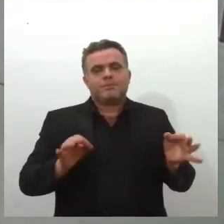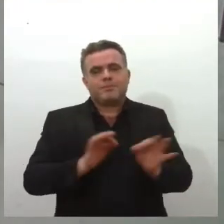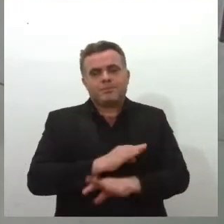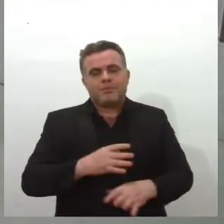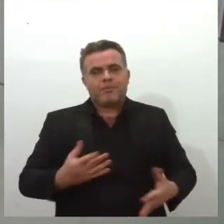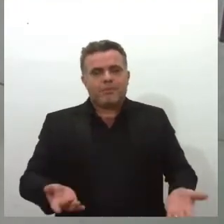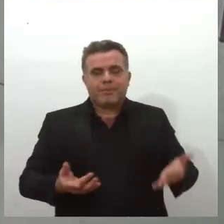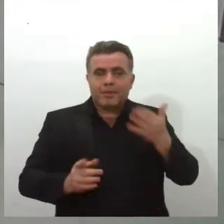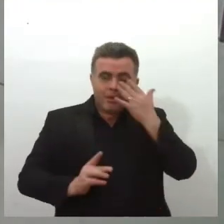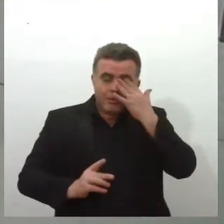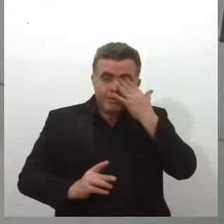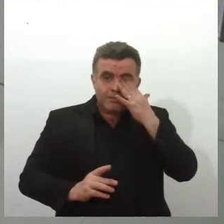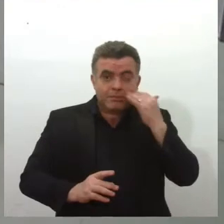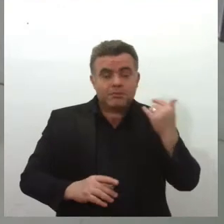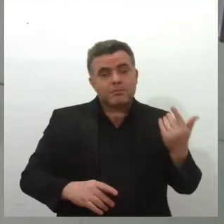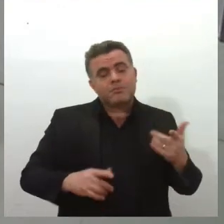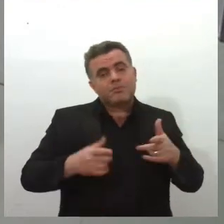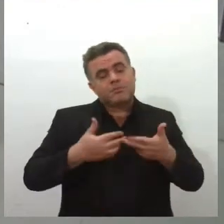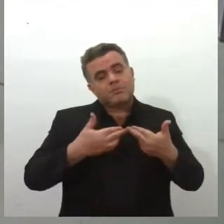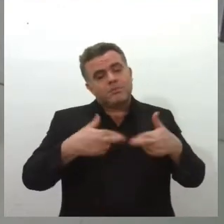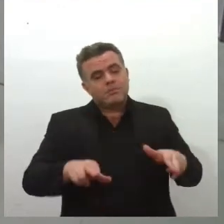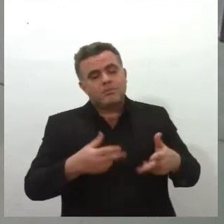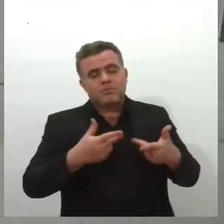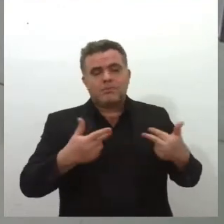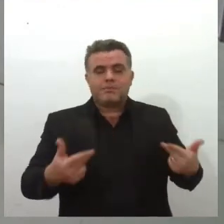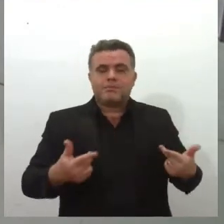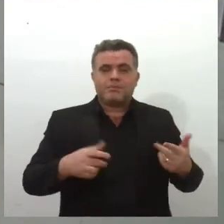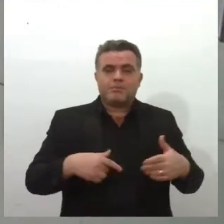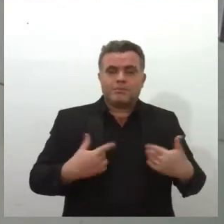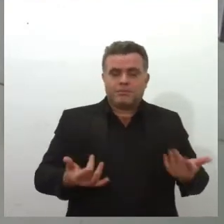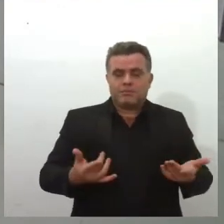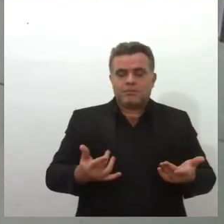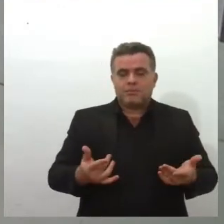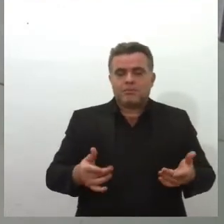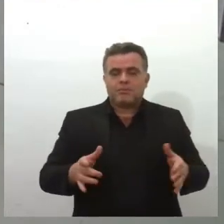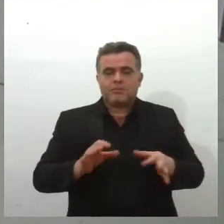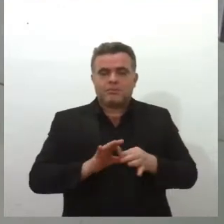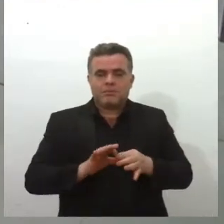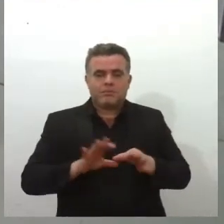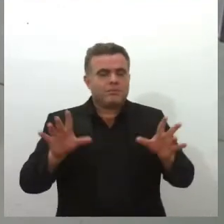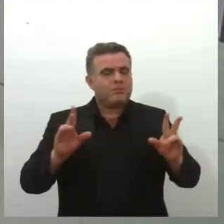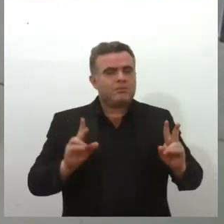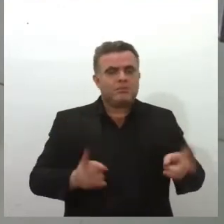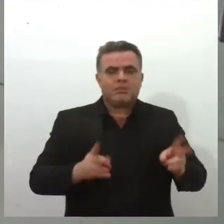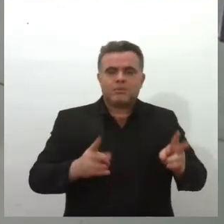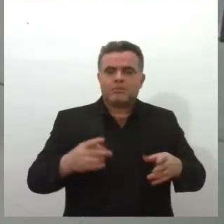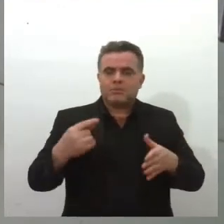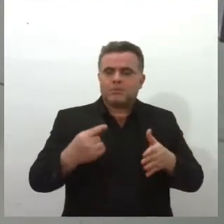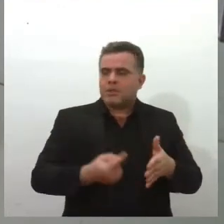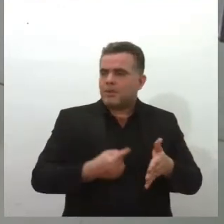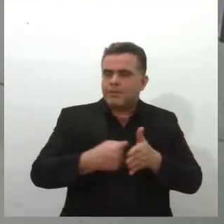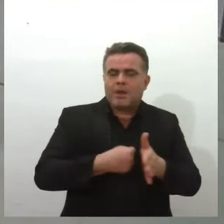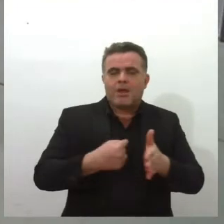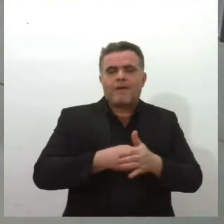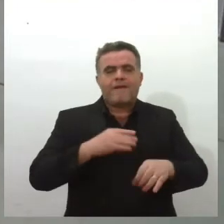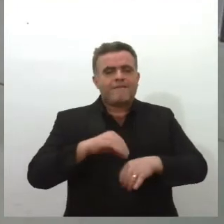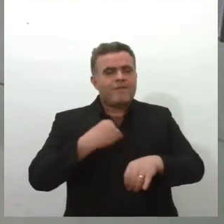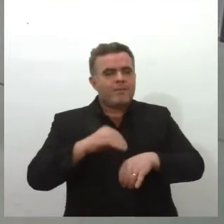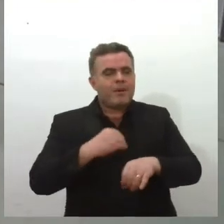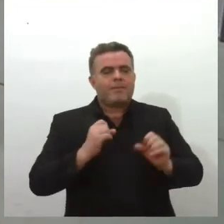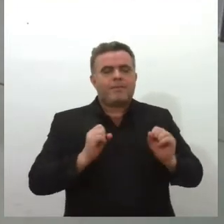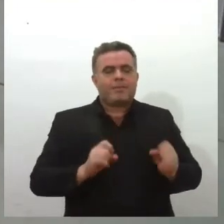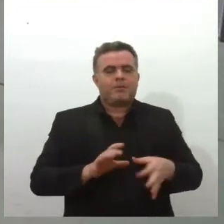também solução para os casos, e a gente deixa o espaço aberto sempre que quiser passar uma informação para a gente, estamos aqui